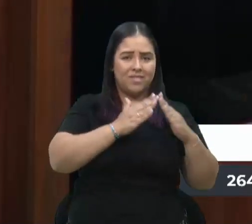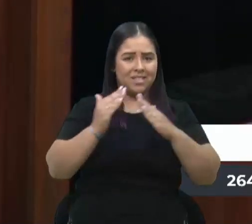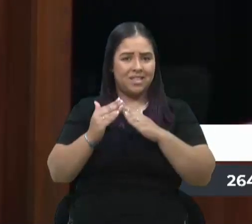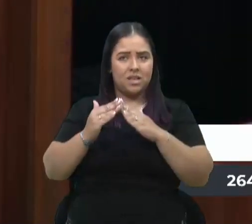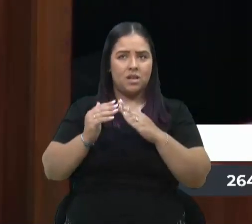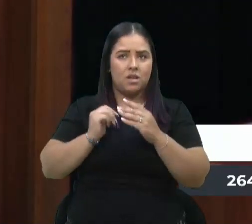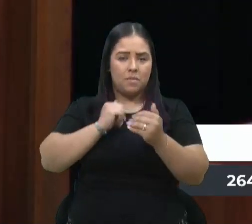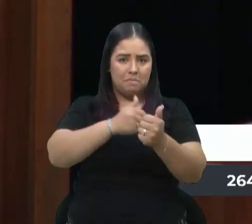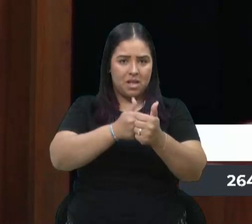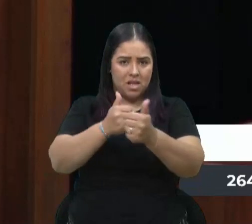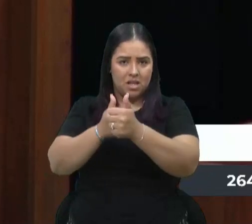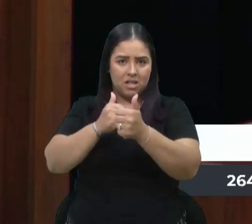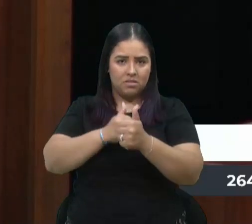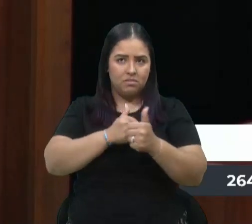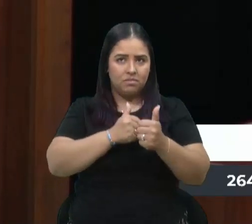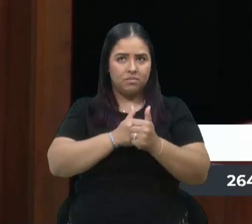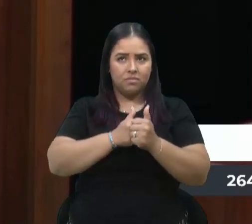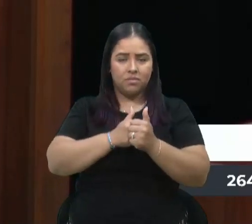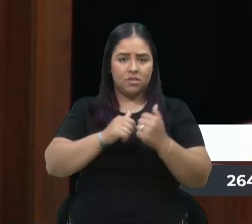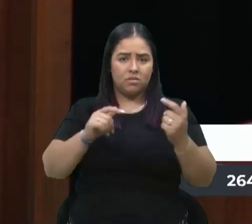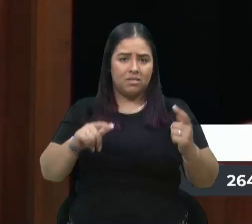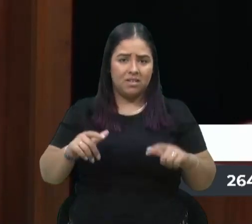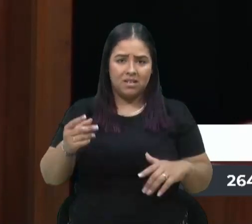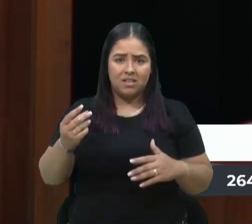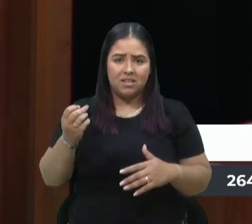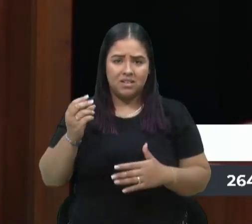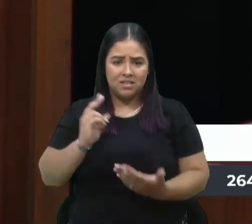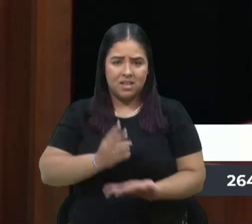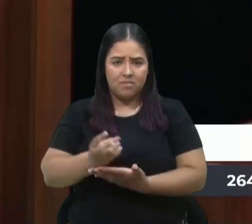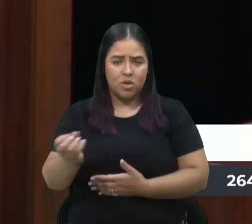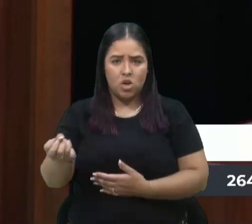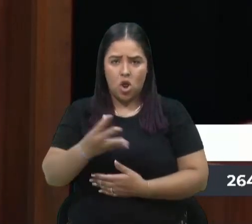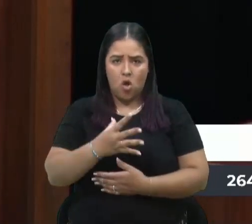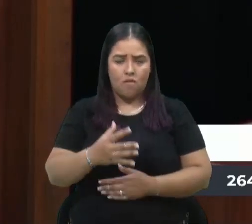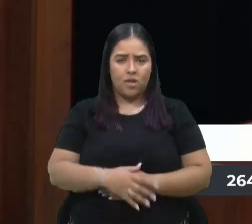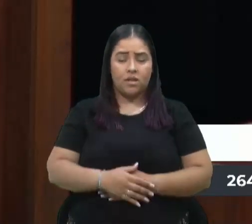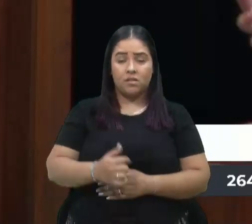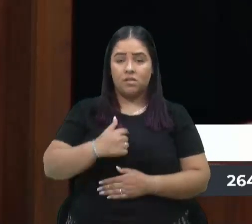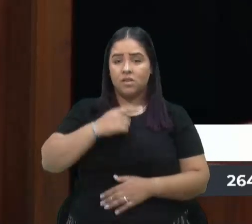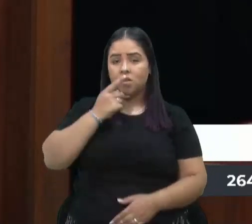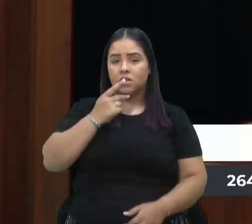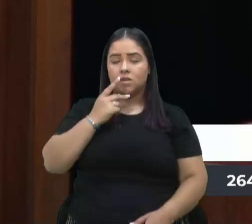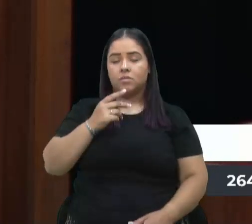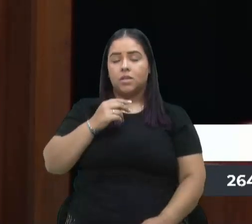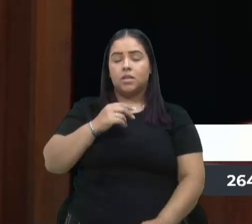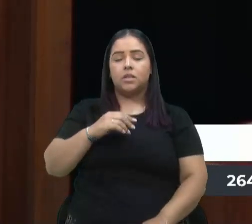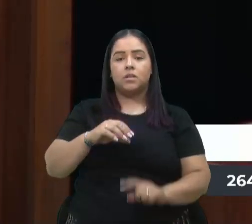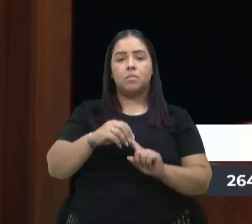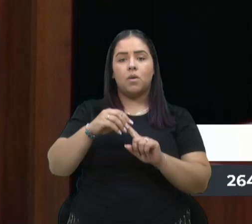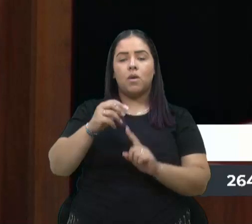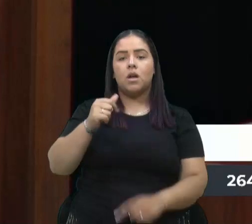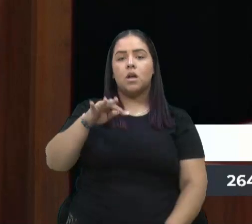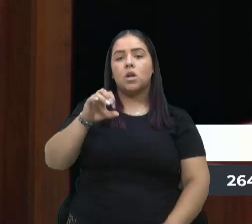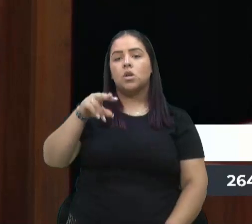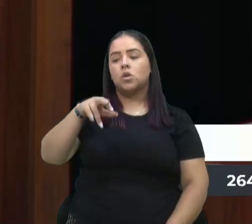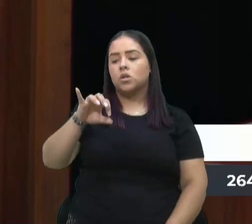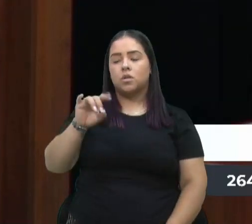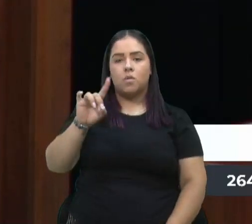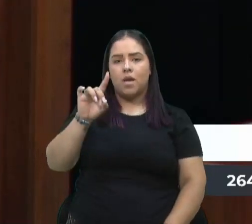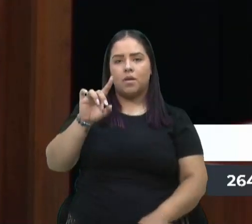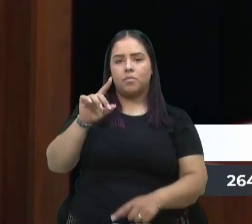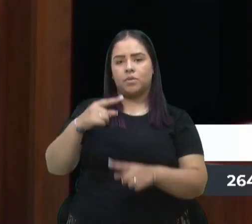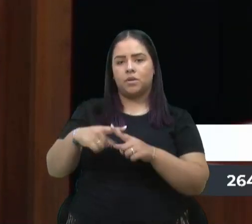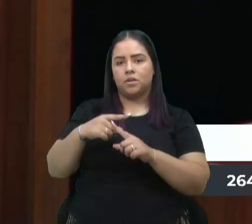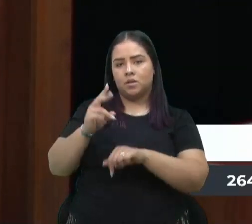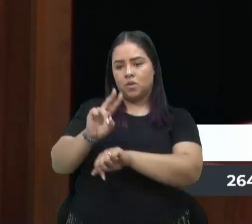próximo. A cerca deles é sempre nova. Eu falo principalmente com o seu Antônio ali, né? Não é porque ele é caprichoso. Ele diz